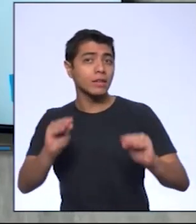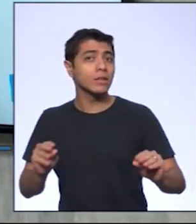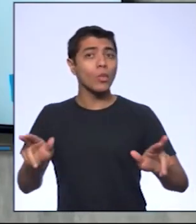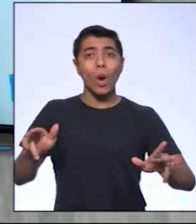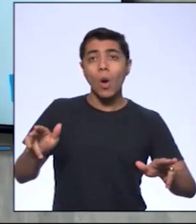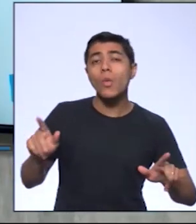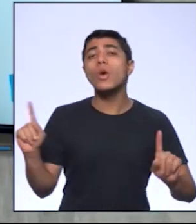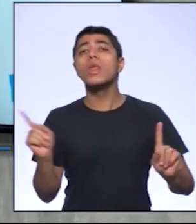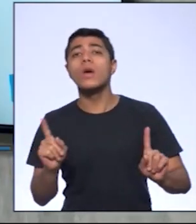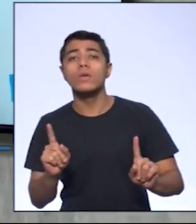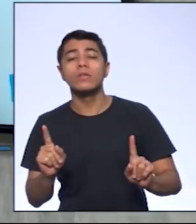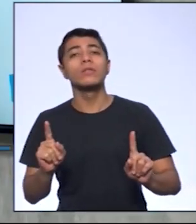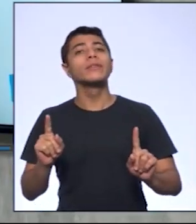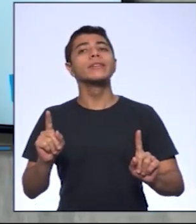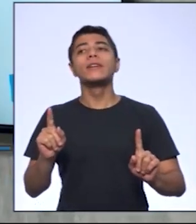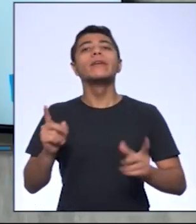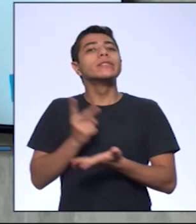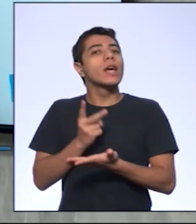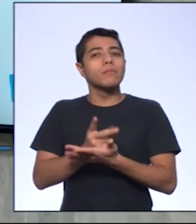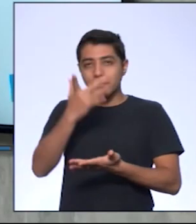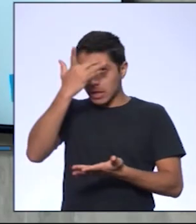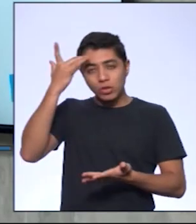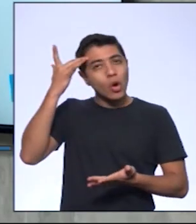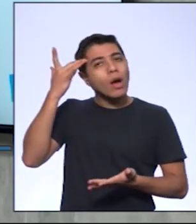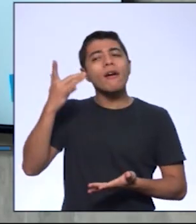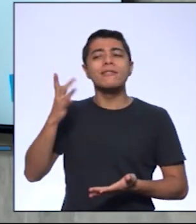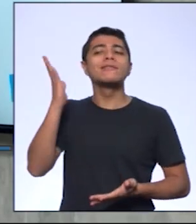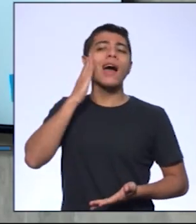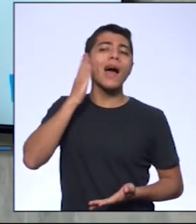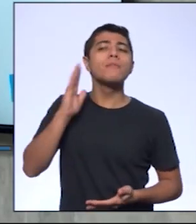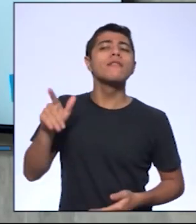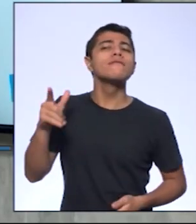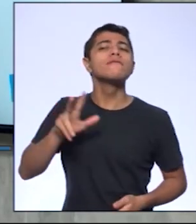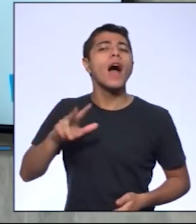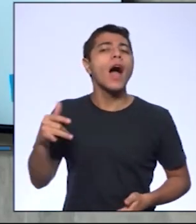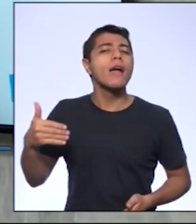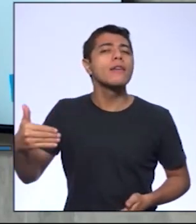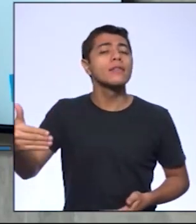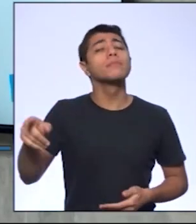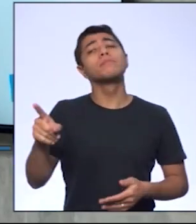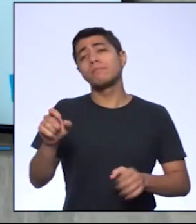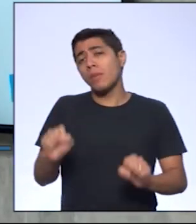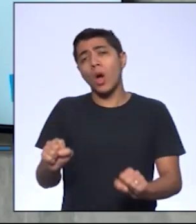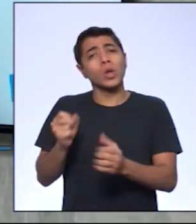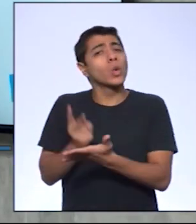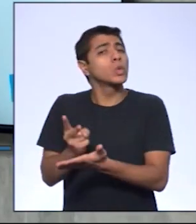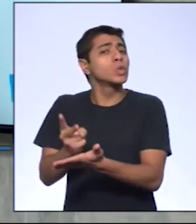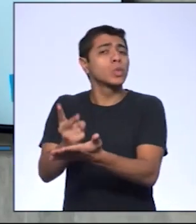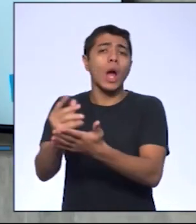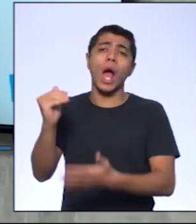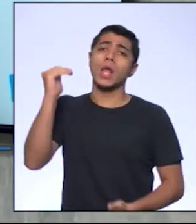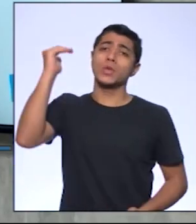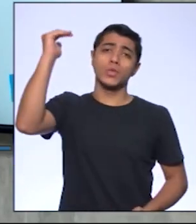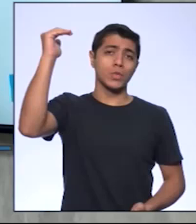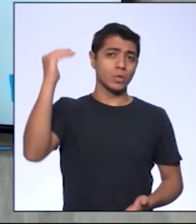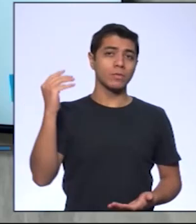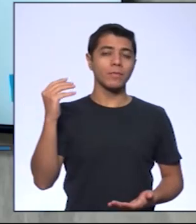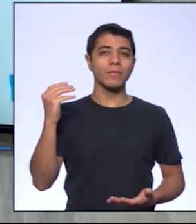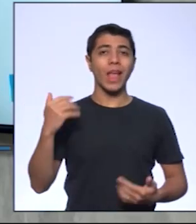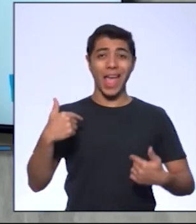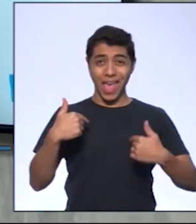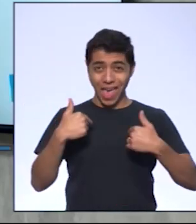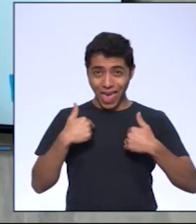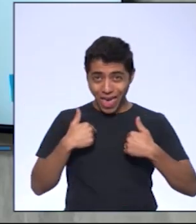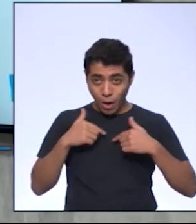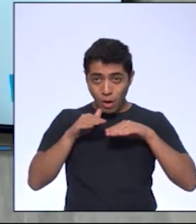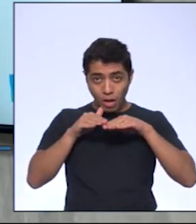podem perdurar na vida adulta e assim sucessivamente. Agora, o que eu quero frisar aqui, pessoal, é que eu não estou dizendo que isso é certo ou